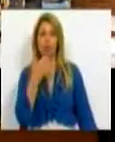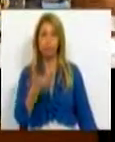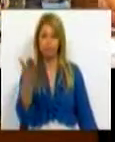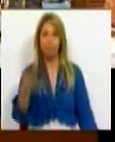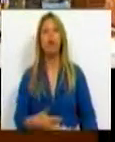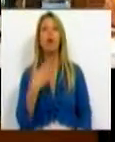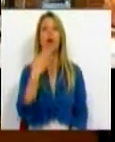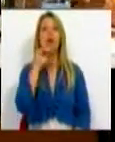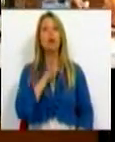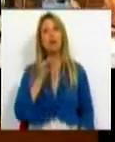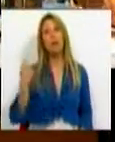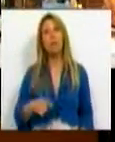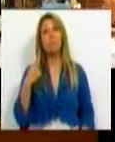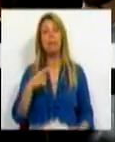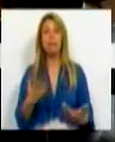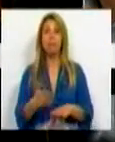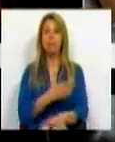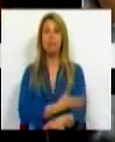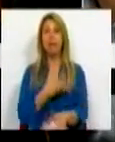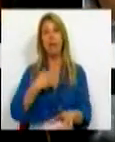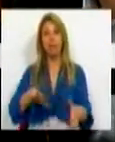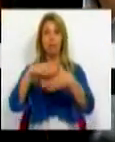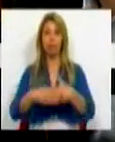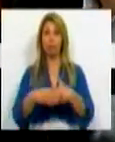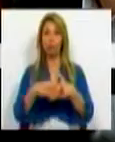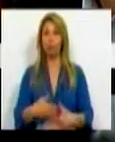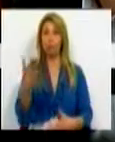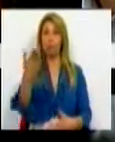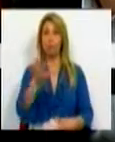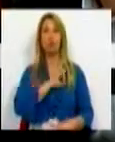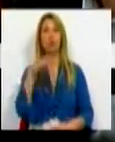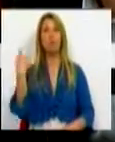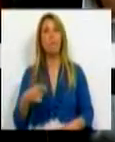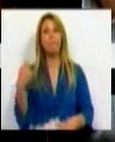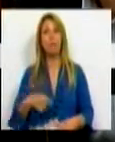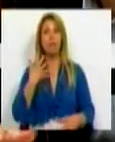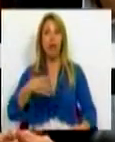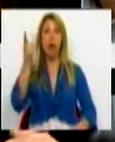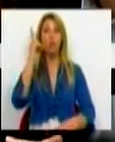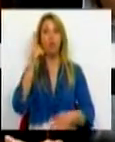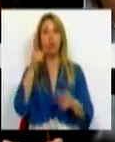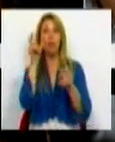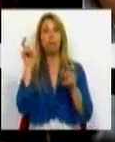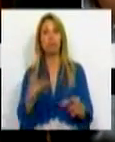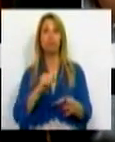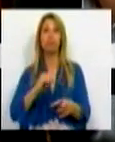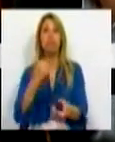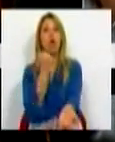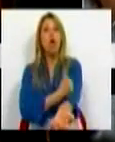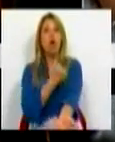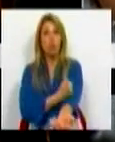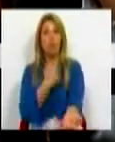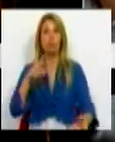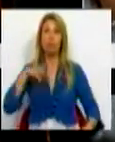Muito obrigado, Sr. Presidente. Antes de mais, cumprimentar o Sr. Presidente da Autoridade Antidopagem de Portugal, o Sr. Diretor